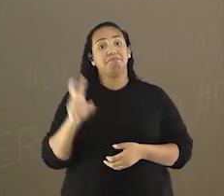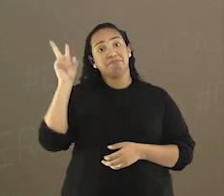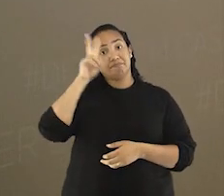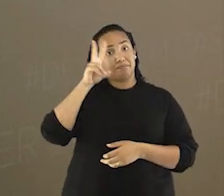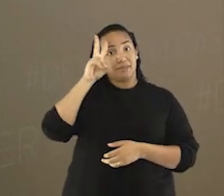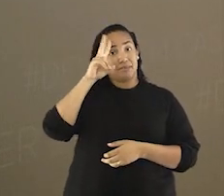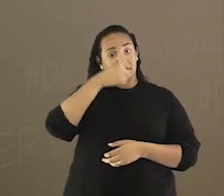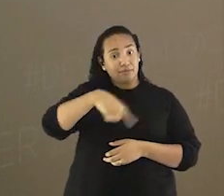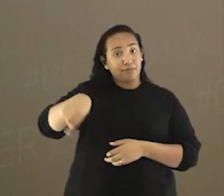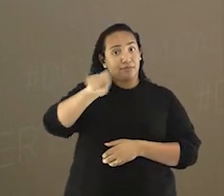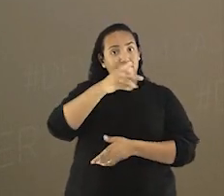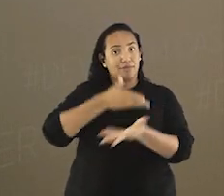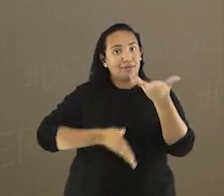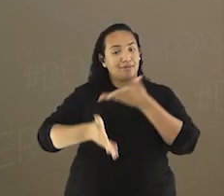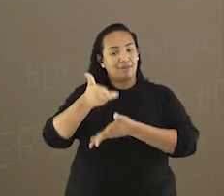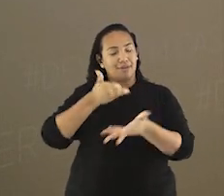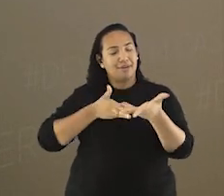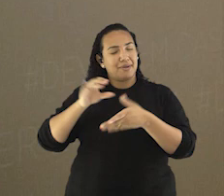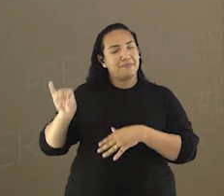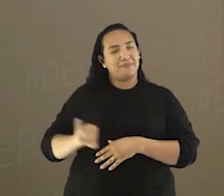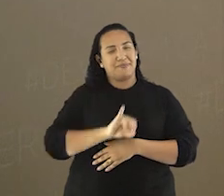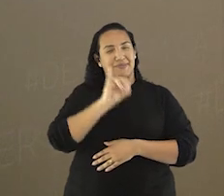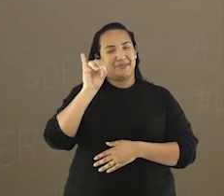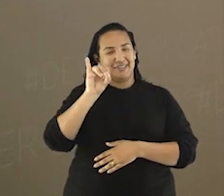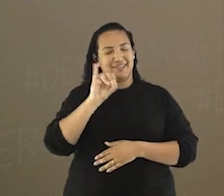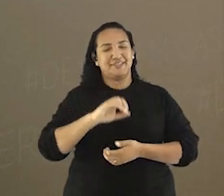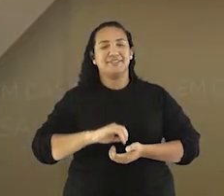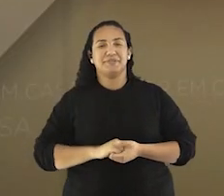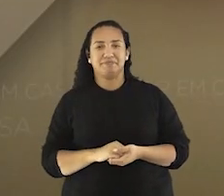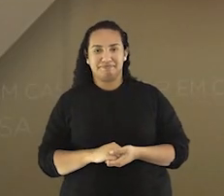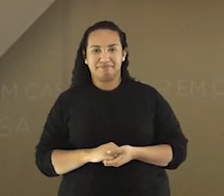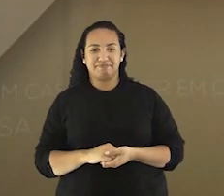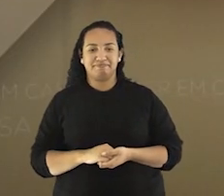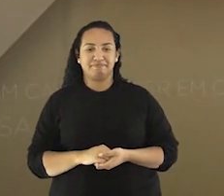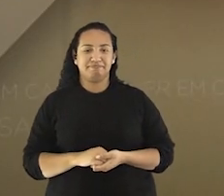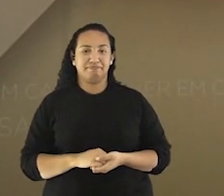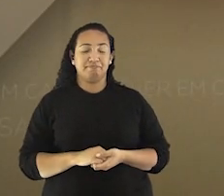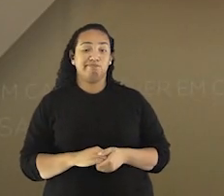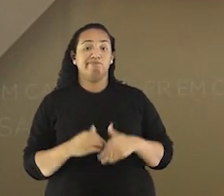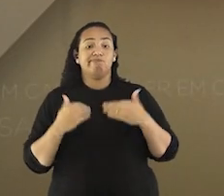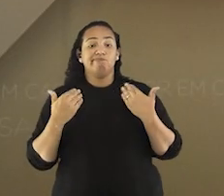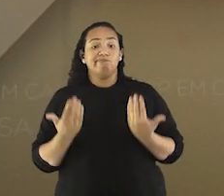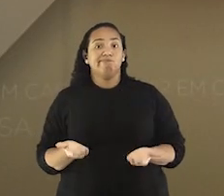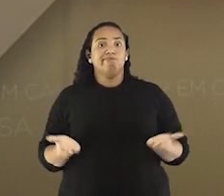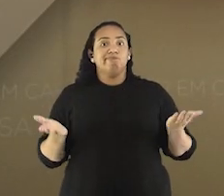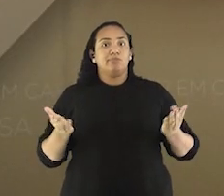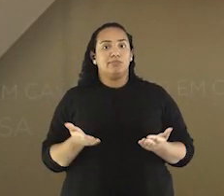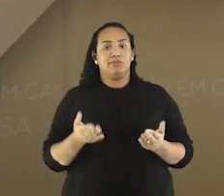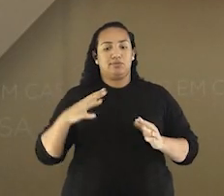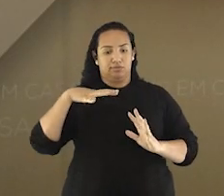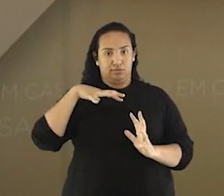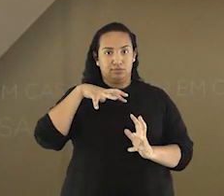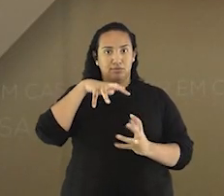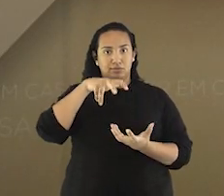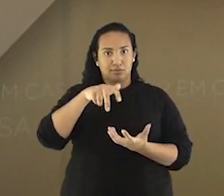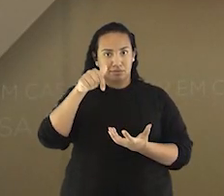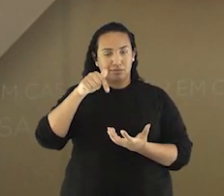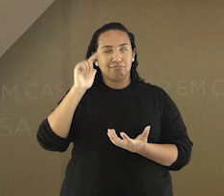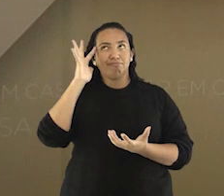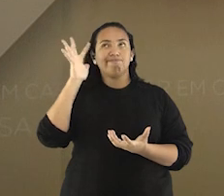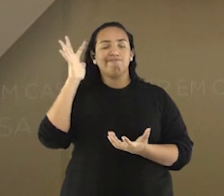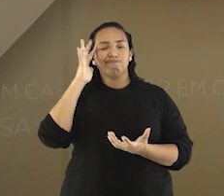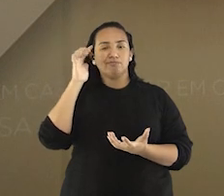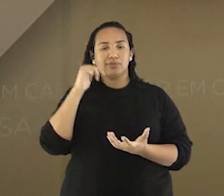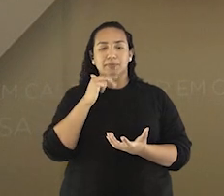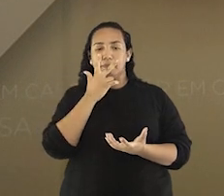que a sua participação é muito importante para nós. Imagine a Terra como se fosse um quebra-cabeça com cerca